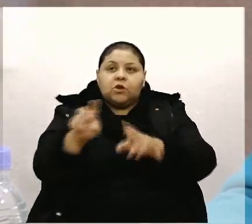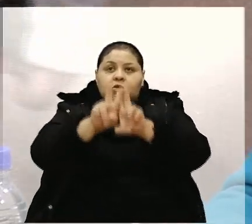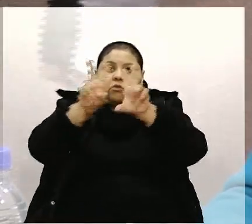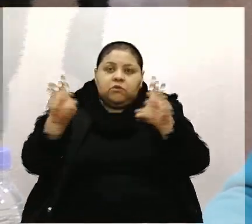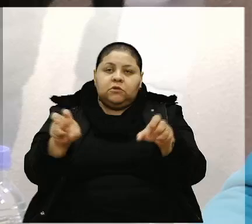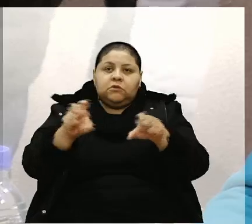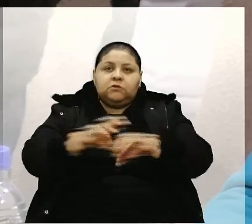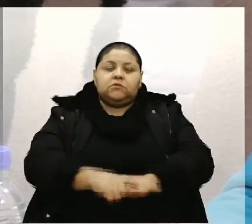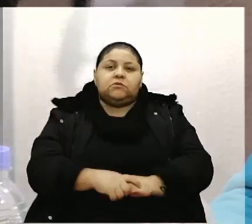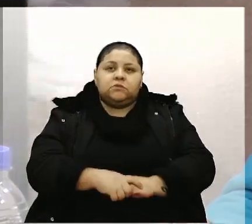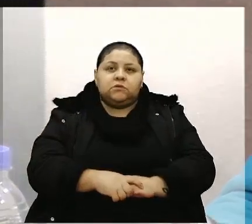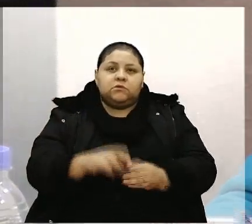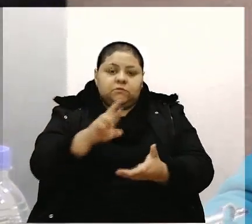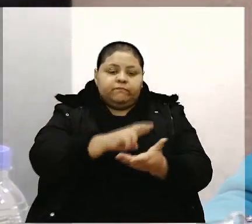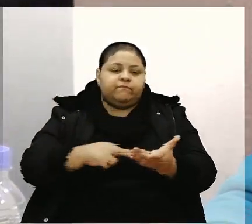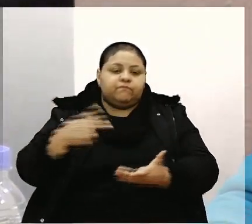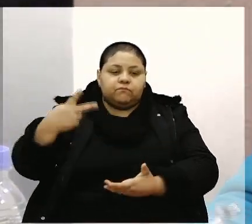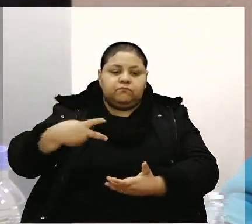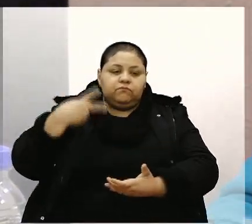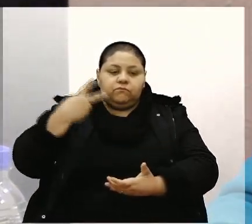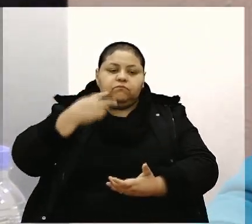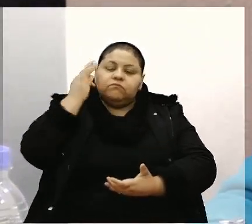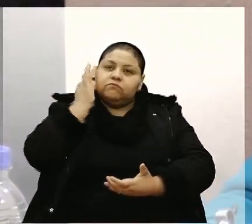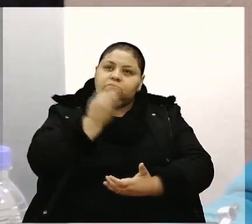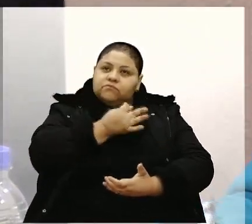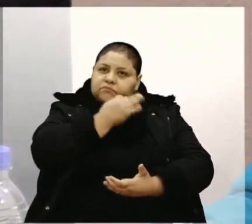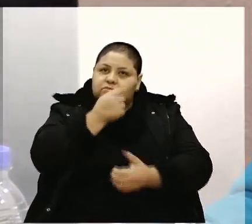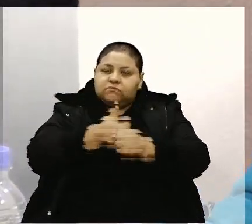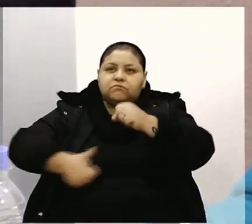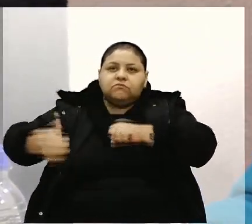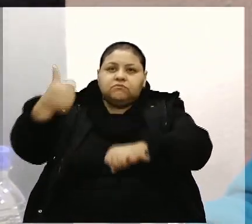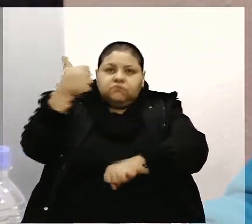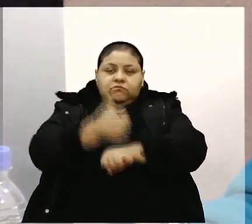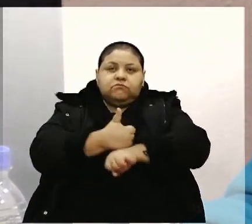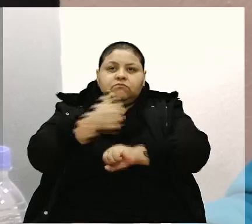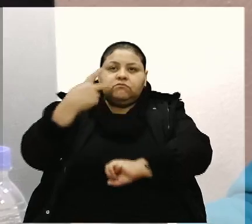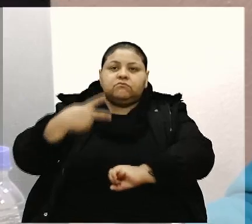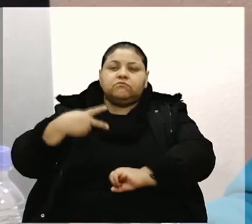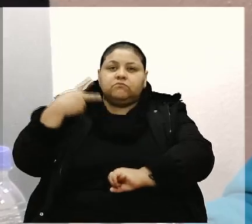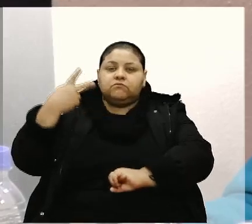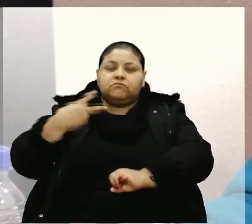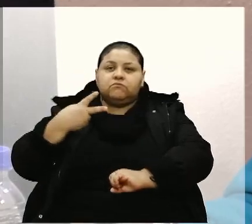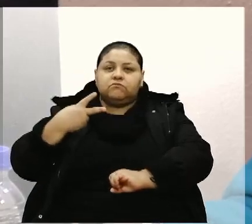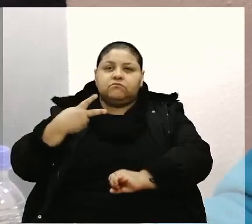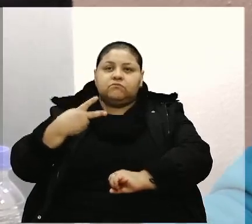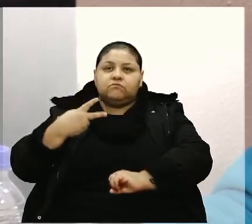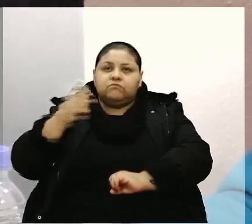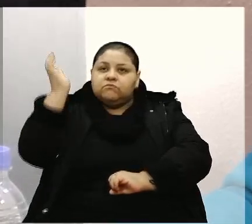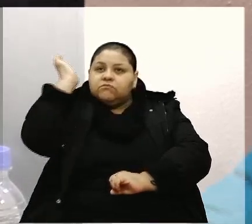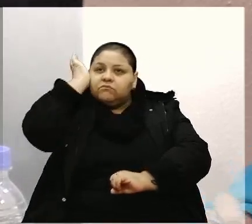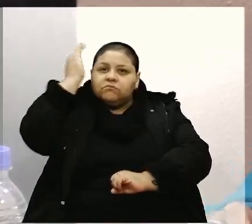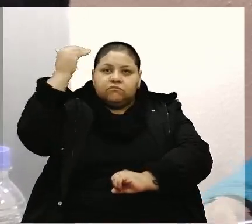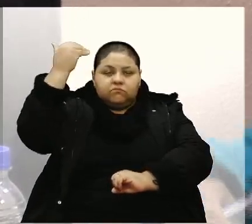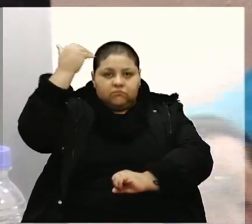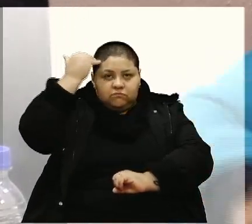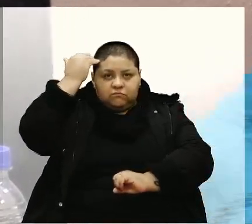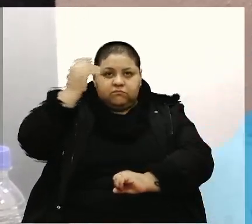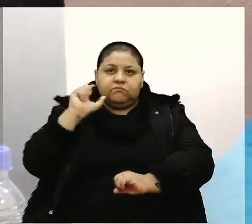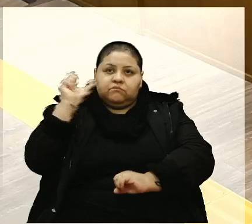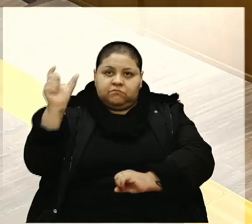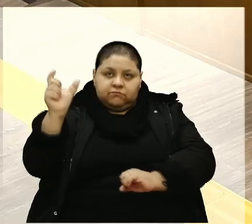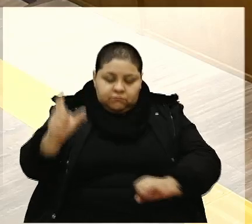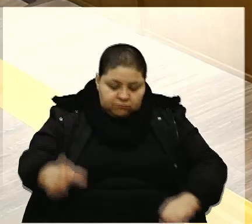providências. A relatora é a vereadora Tatiane Frisso, a DOC, nosso primeiro secretário, o vereador Felipe Gremelmaier, com a